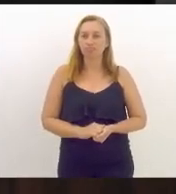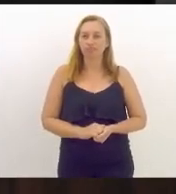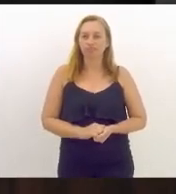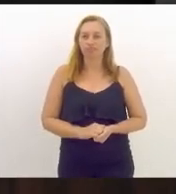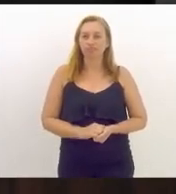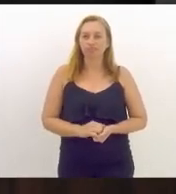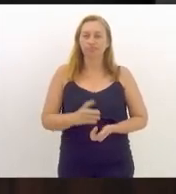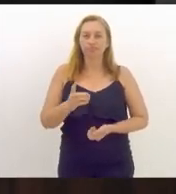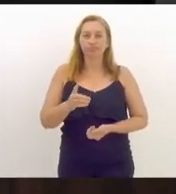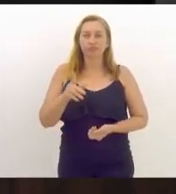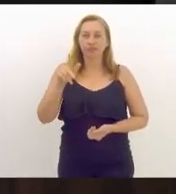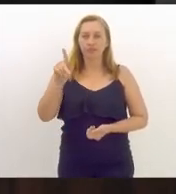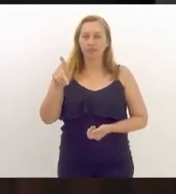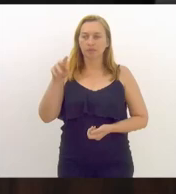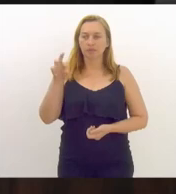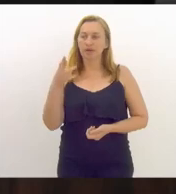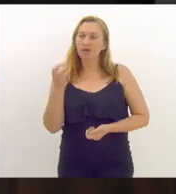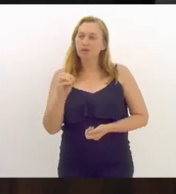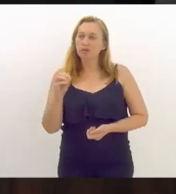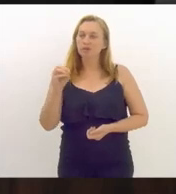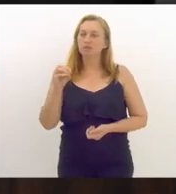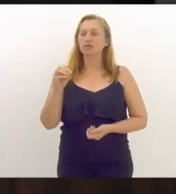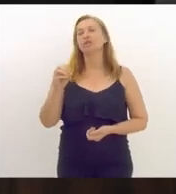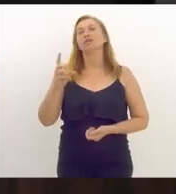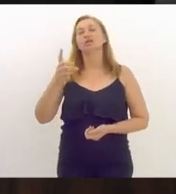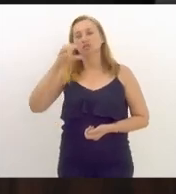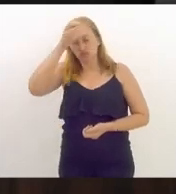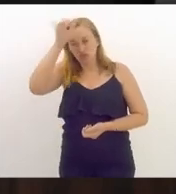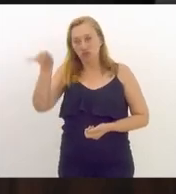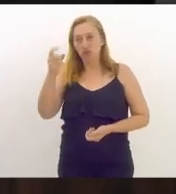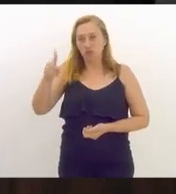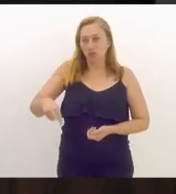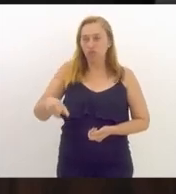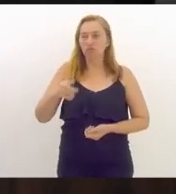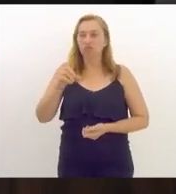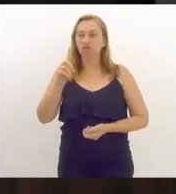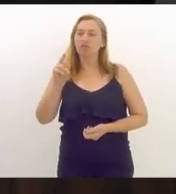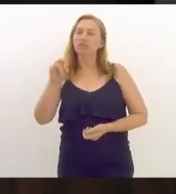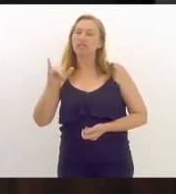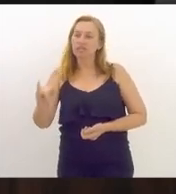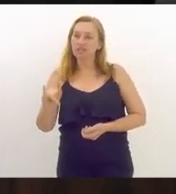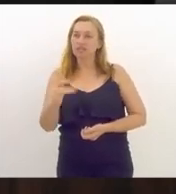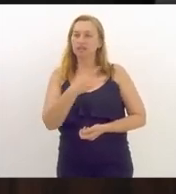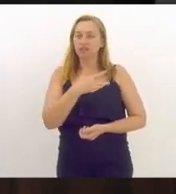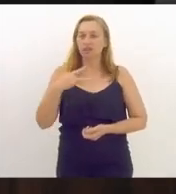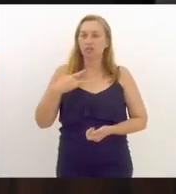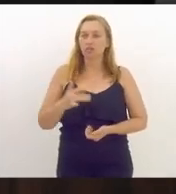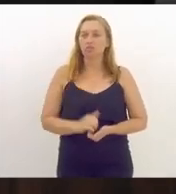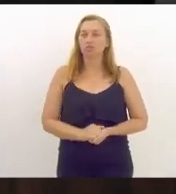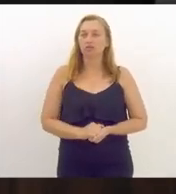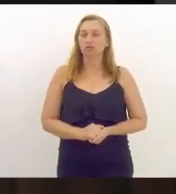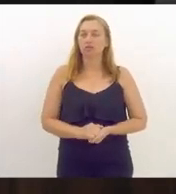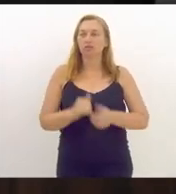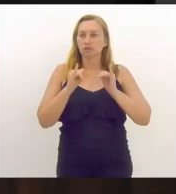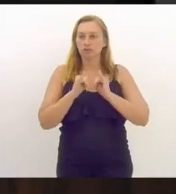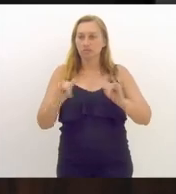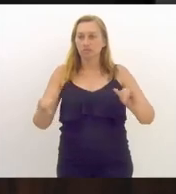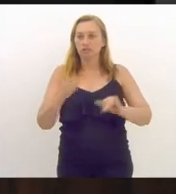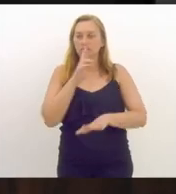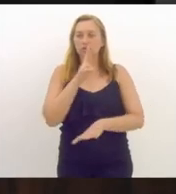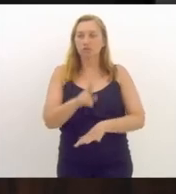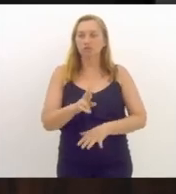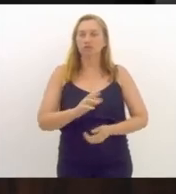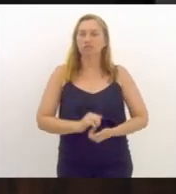deputado Pedro Ricardo Deputado a tia Ju Deputado Valdecir da Saúde presidência vai proclamar o